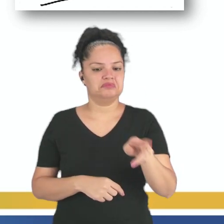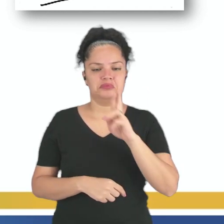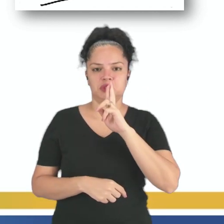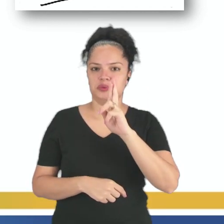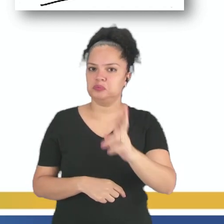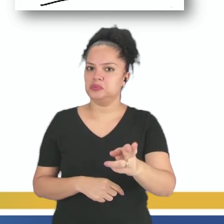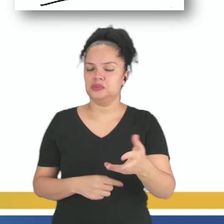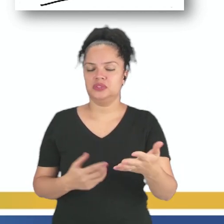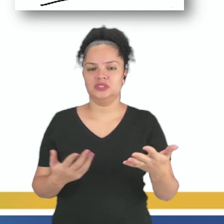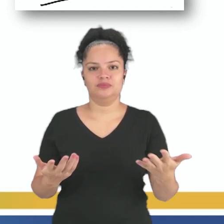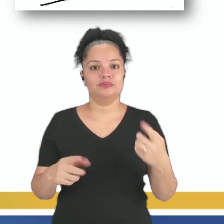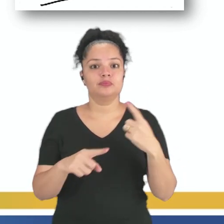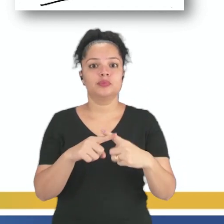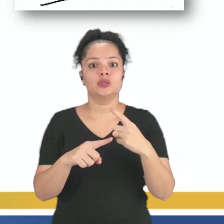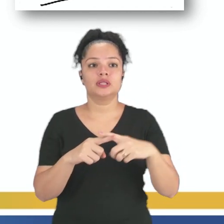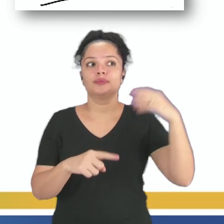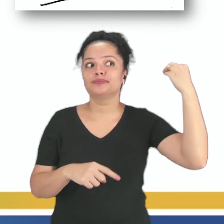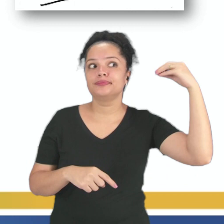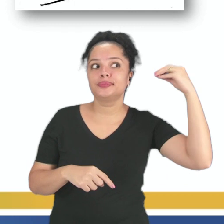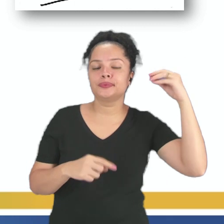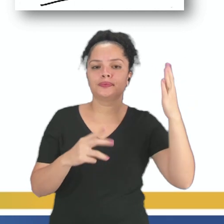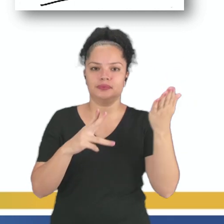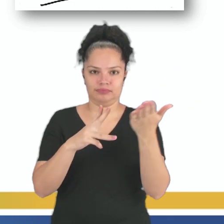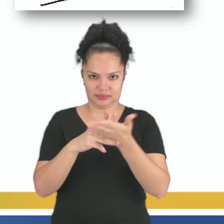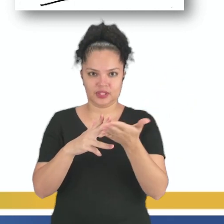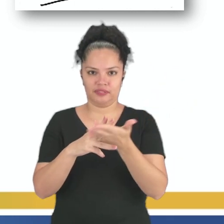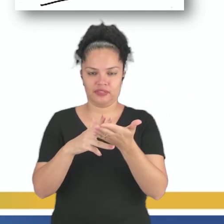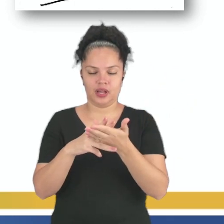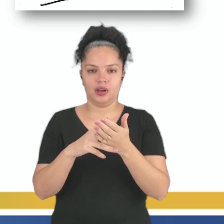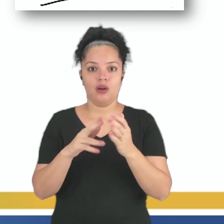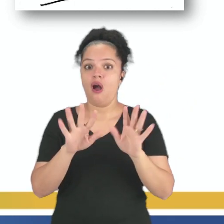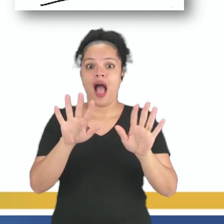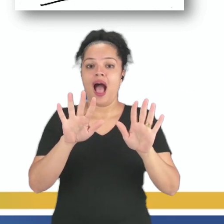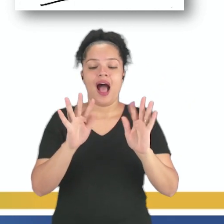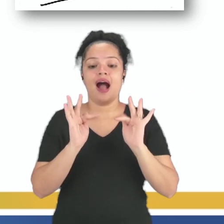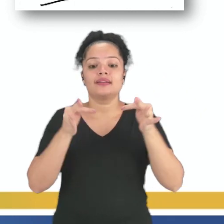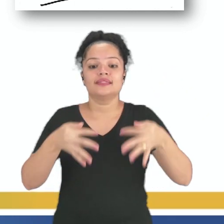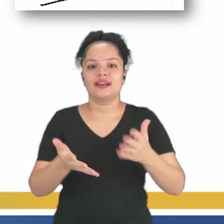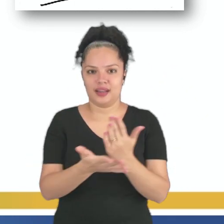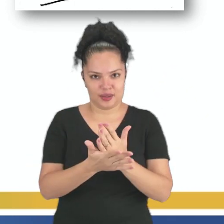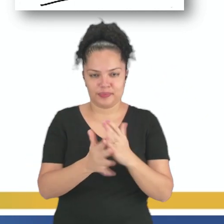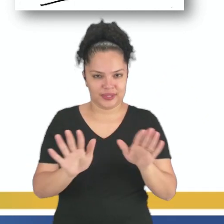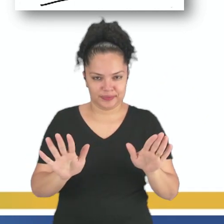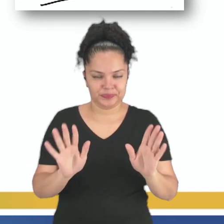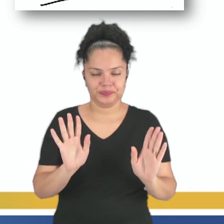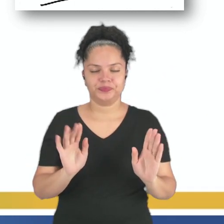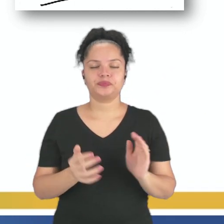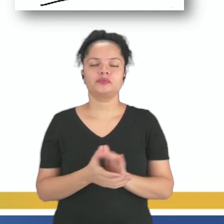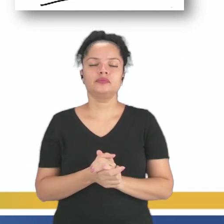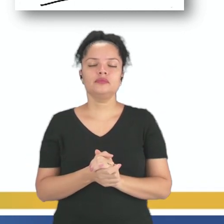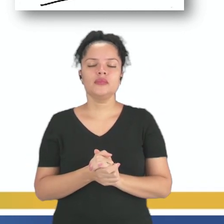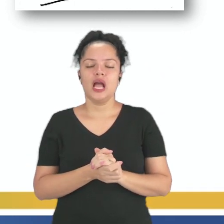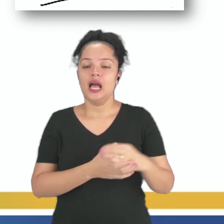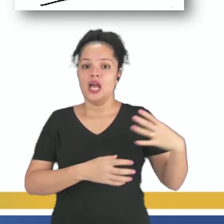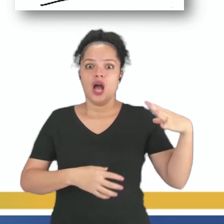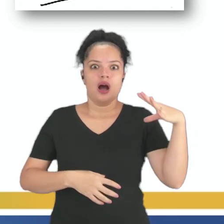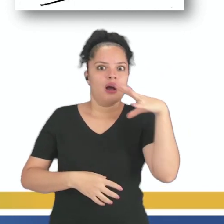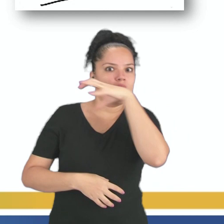responder. Tinha tocado sinal. Fim da aula. Era só correr até o